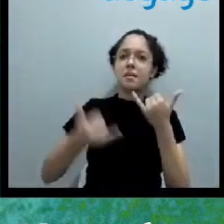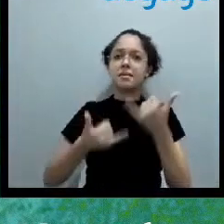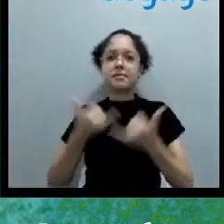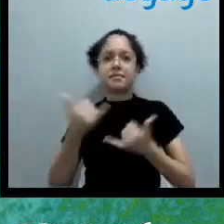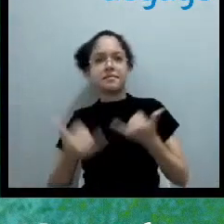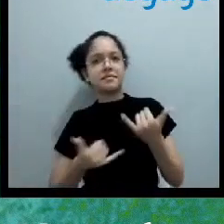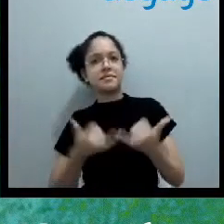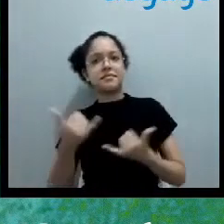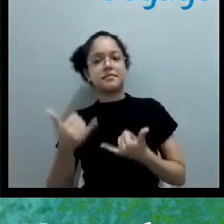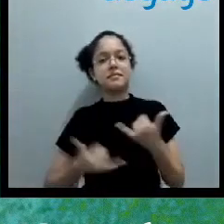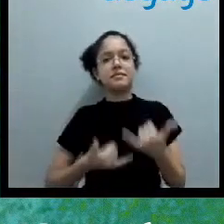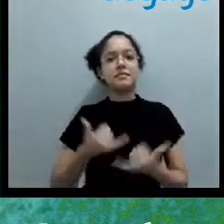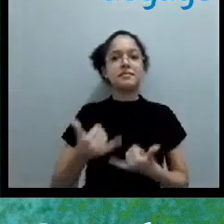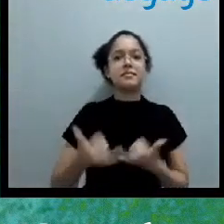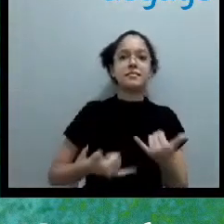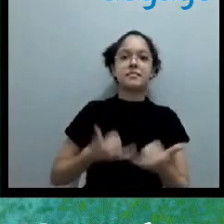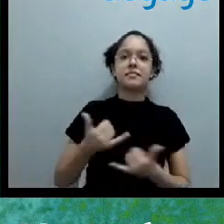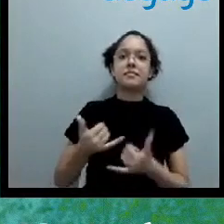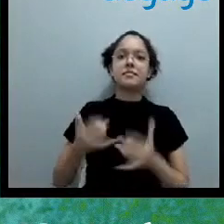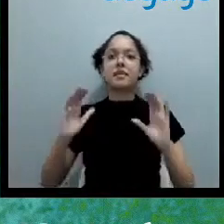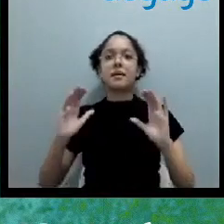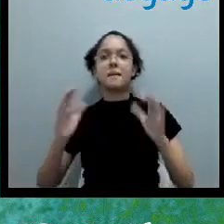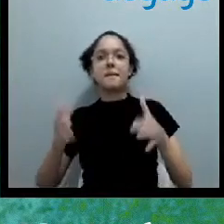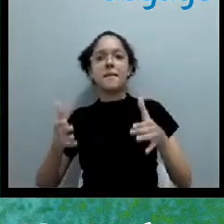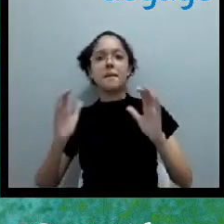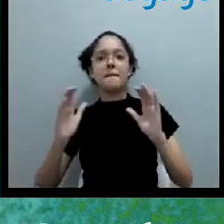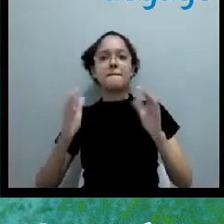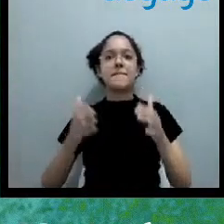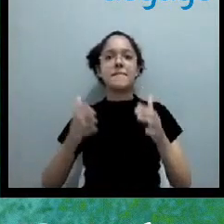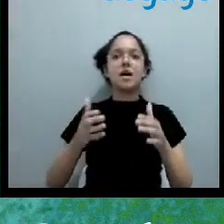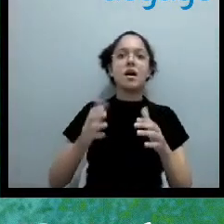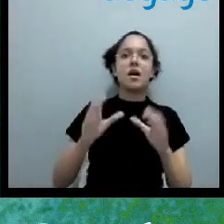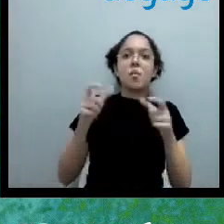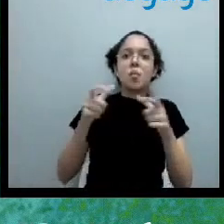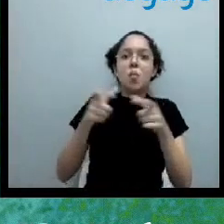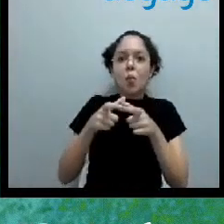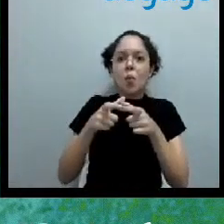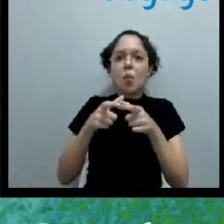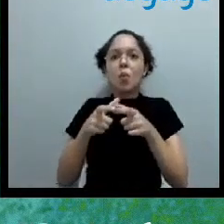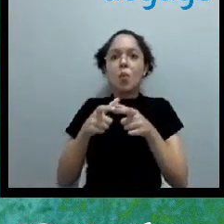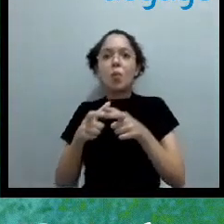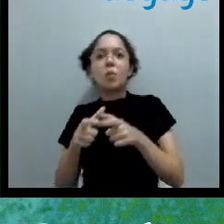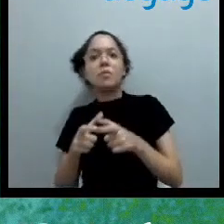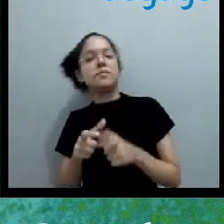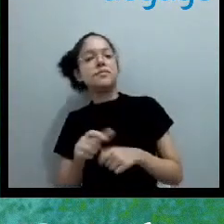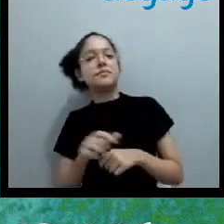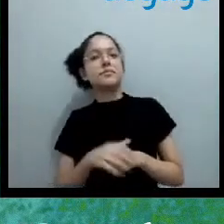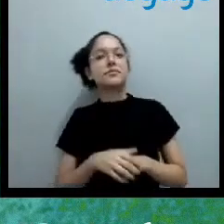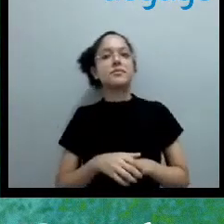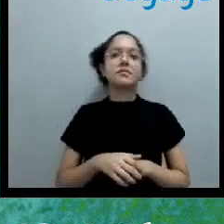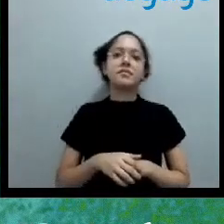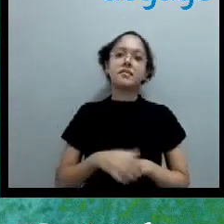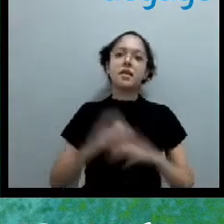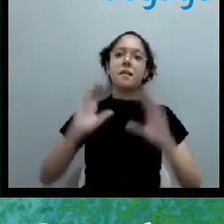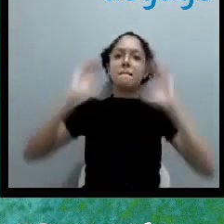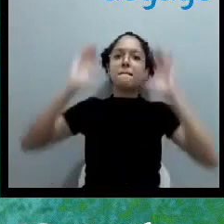futebol. Bola de tênis, pingue-pongue ou de gude, bola de vôlei, de